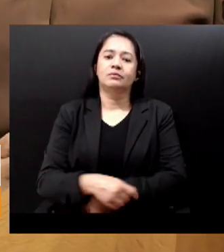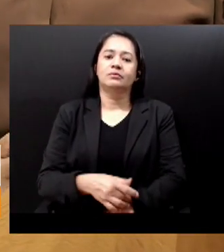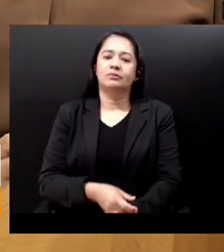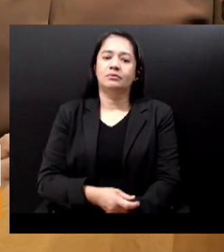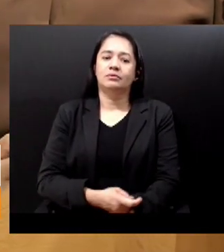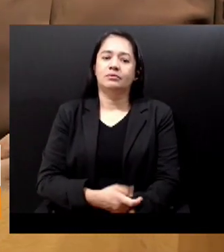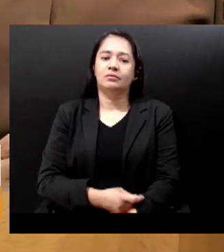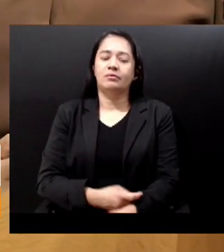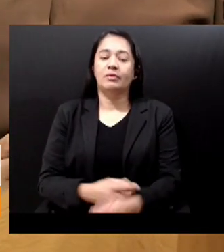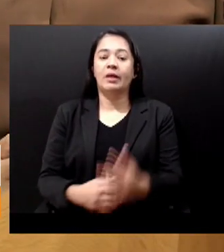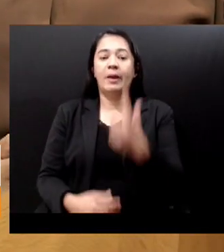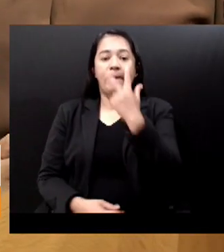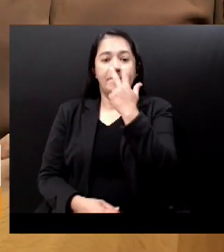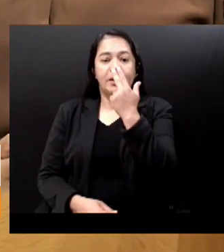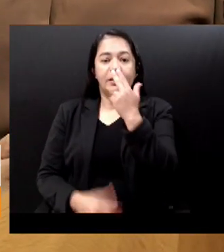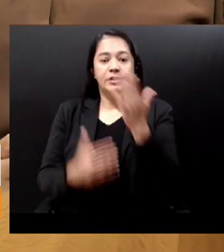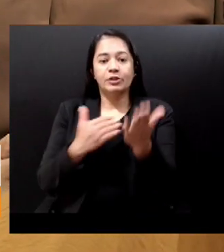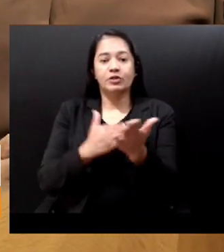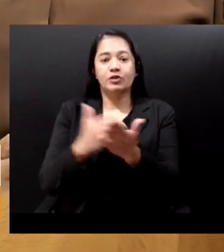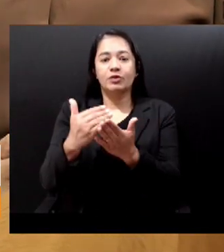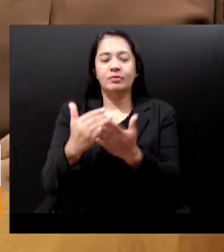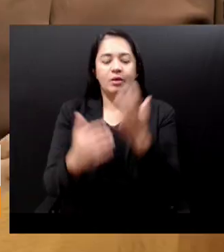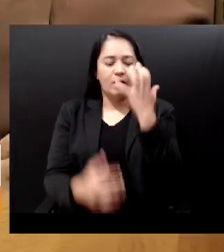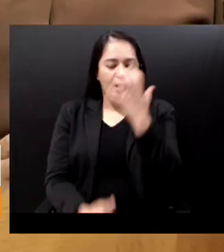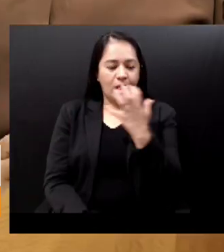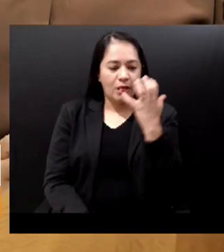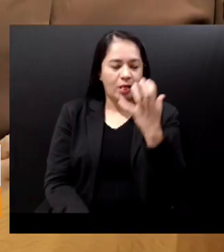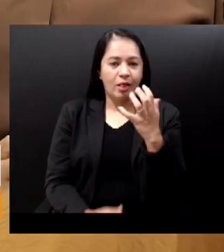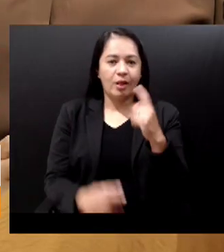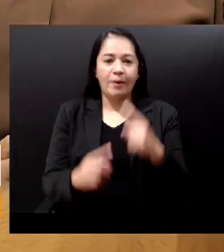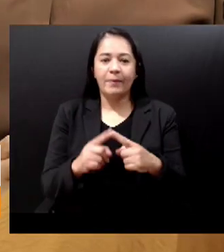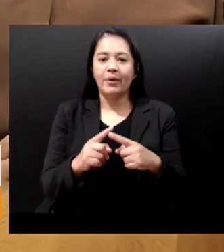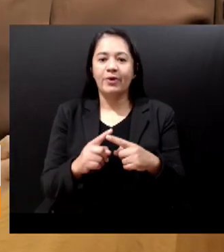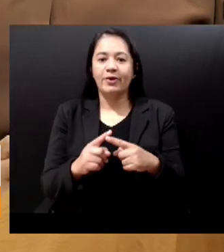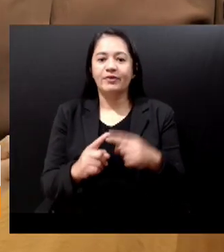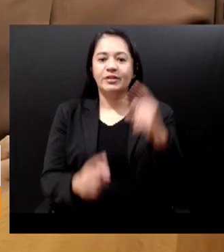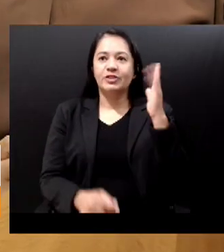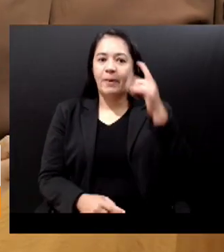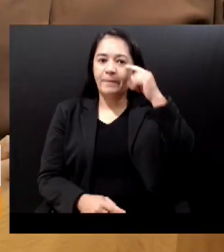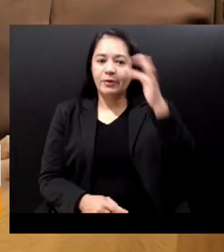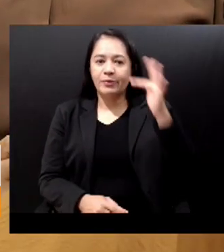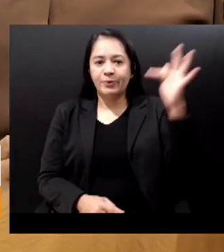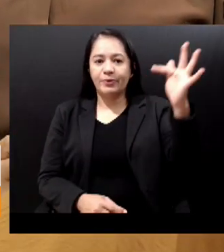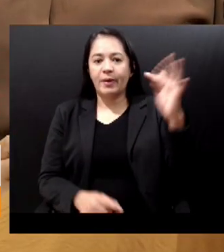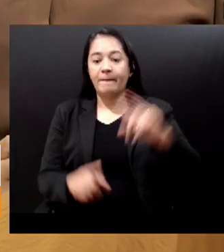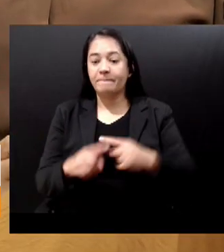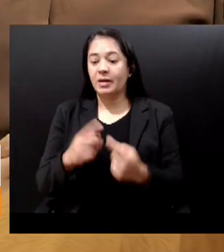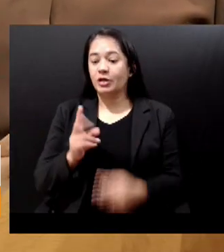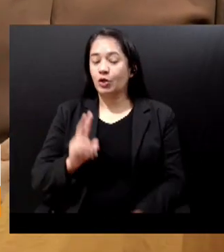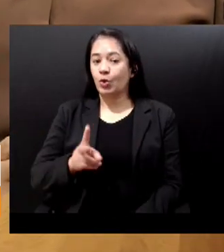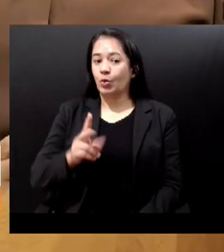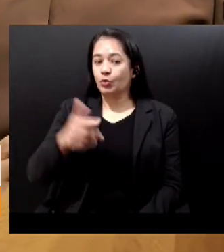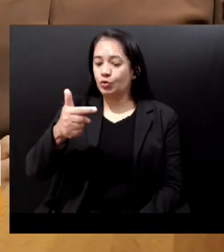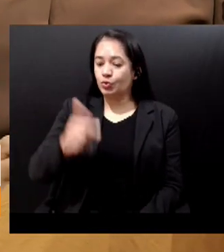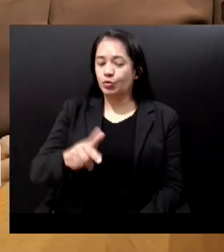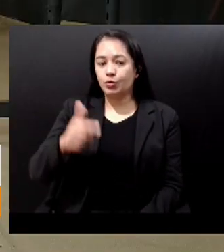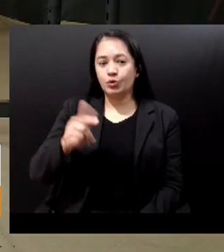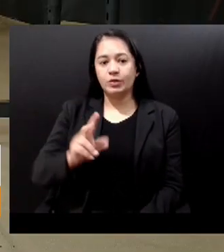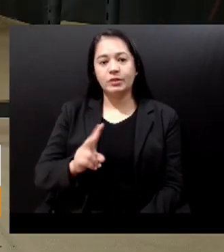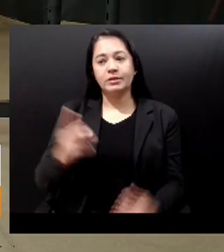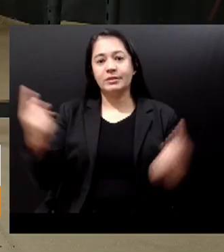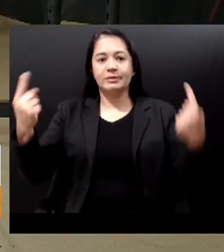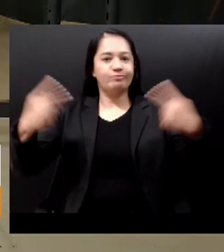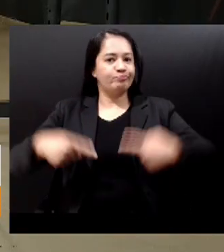no sentido da promessa do que virá a se concretizar. Sim. E manter algo a longo prazo é sempre um desafio, porque você